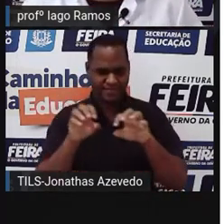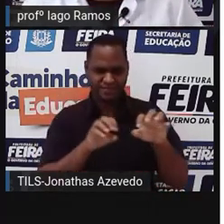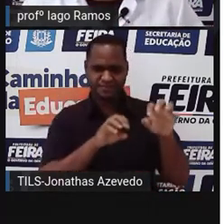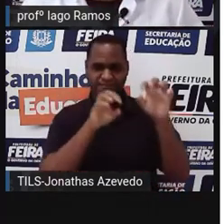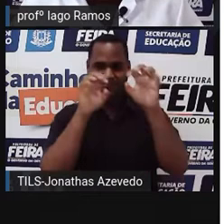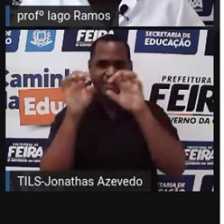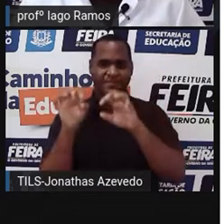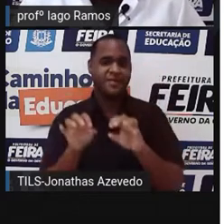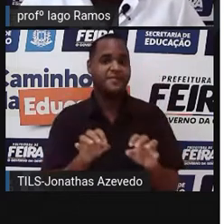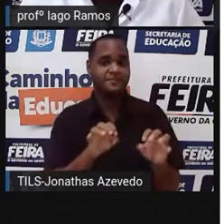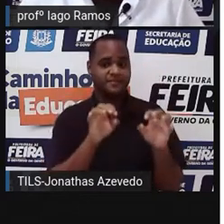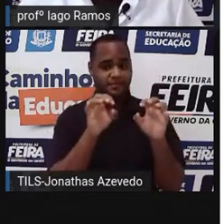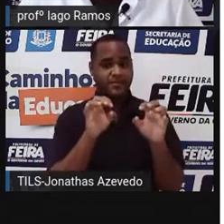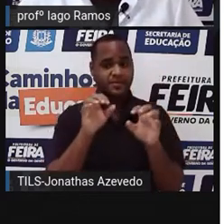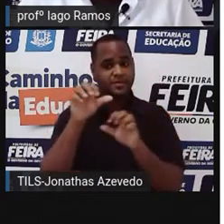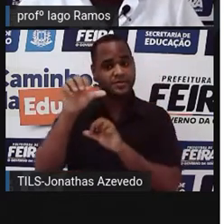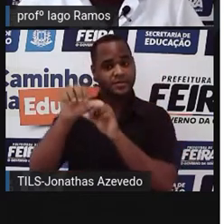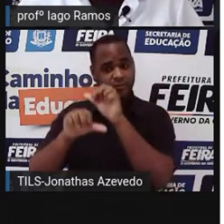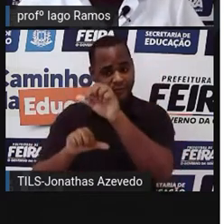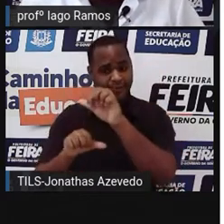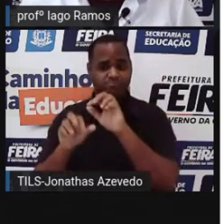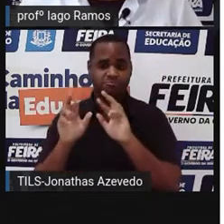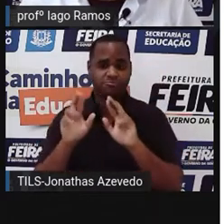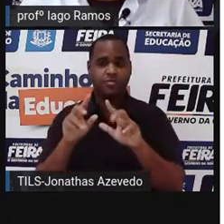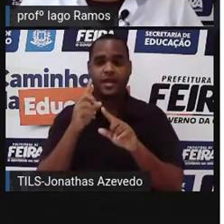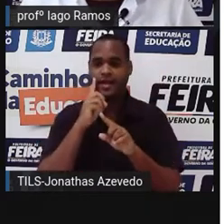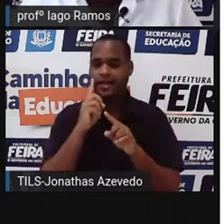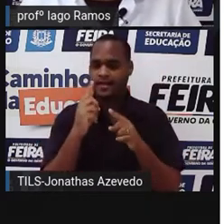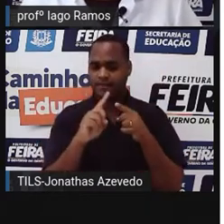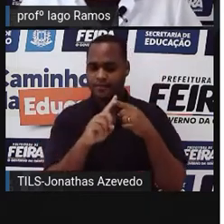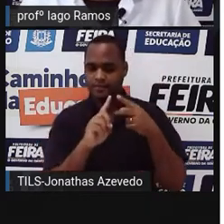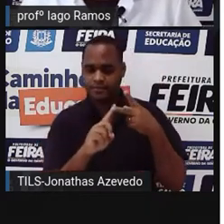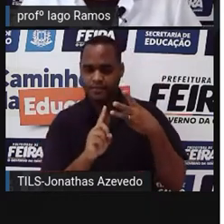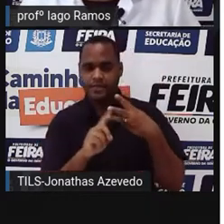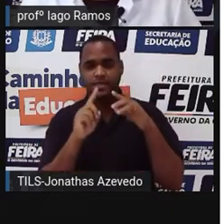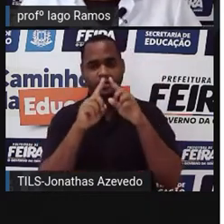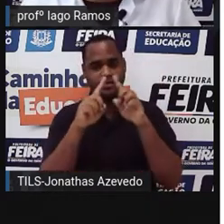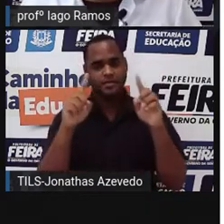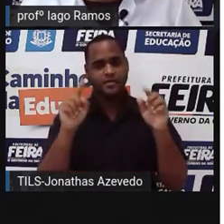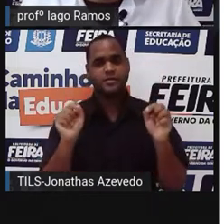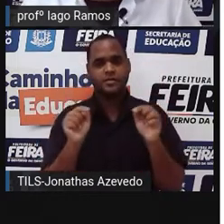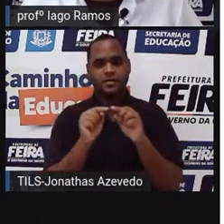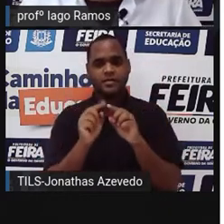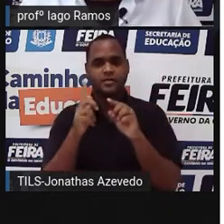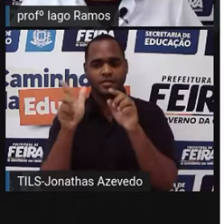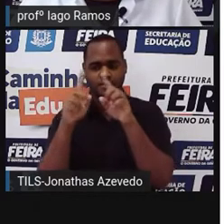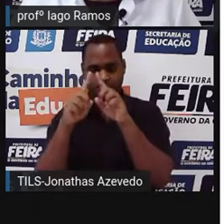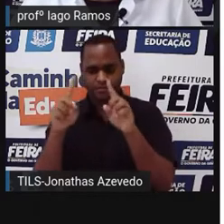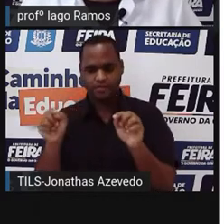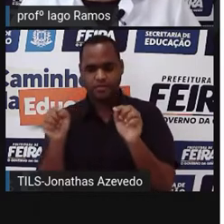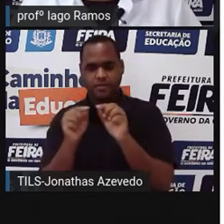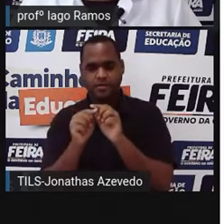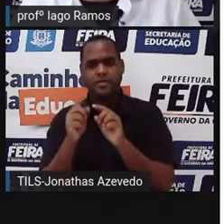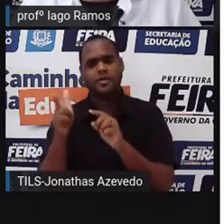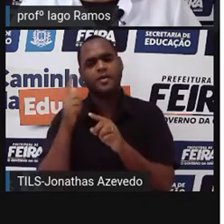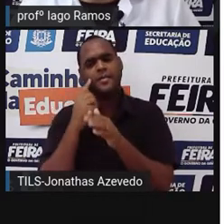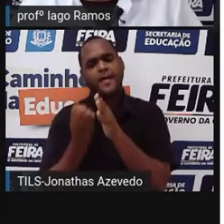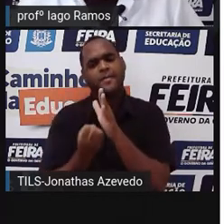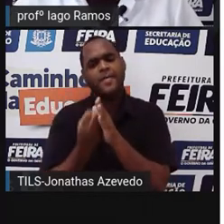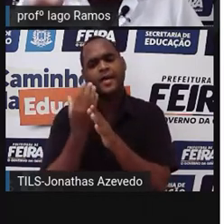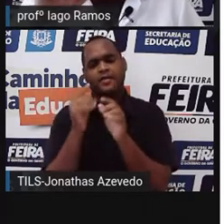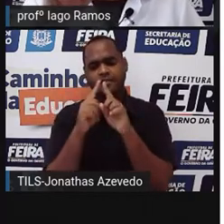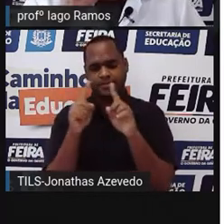eles. E com esses três quadrados, a gente tem que fazer aparecer um triângulo. Como é que faz